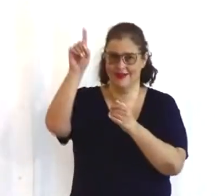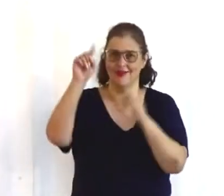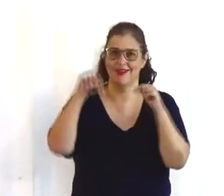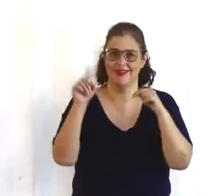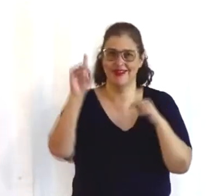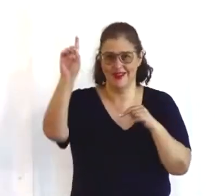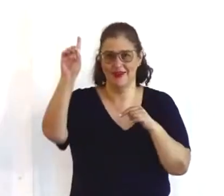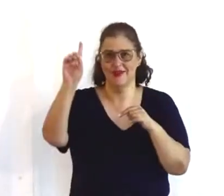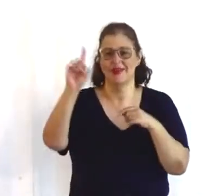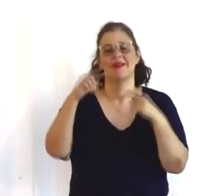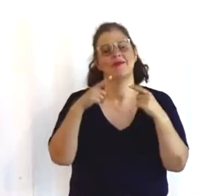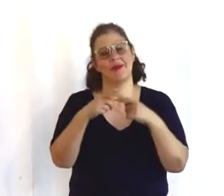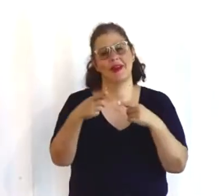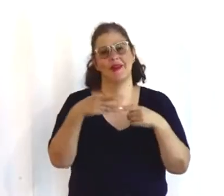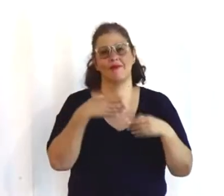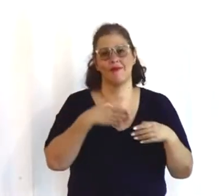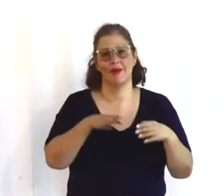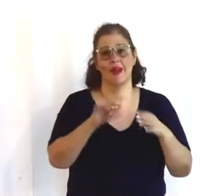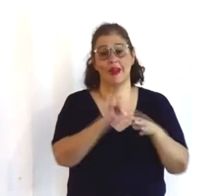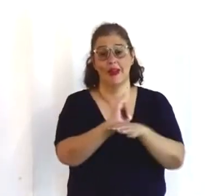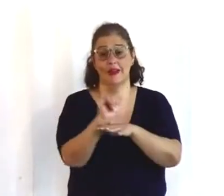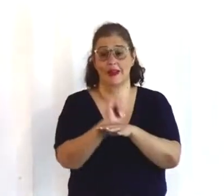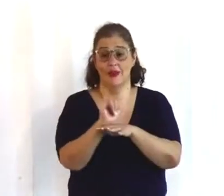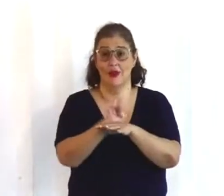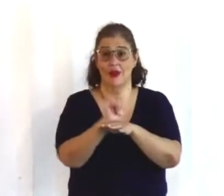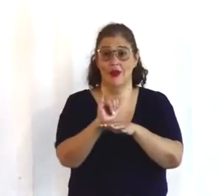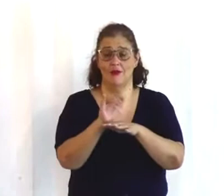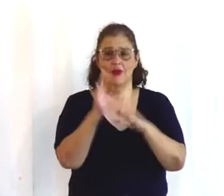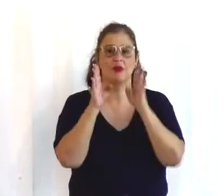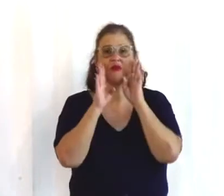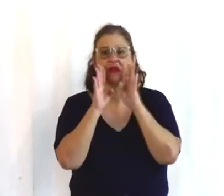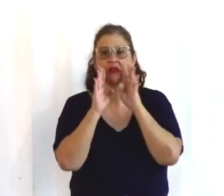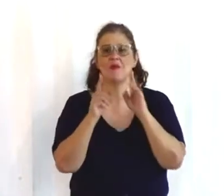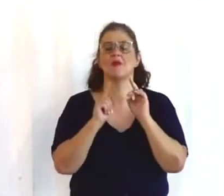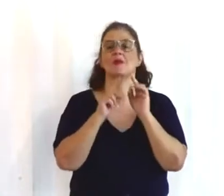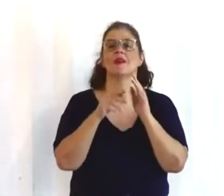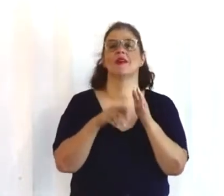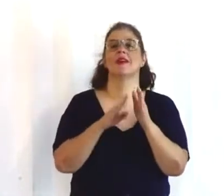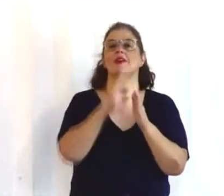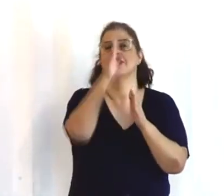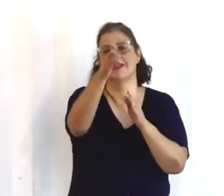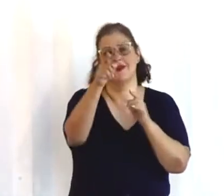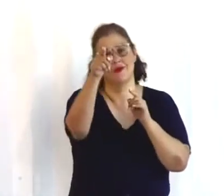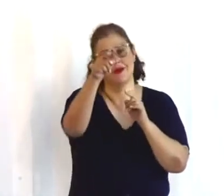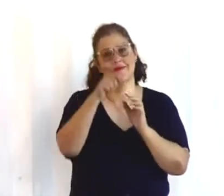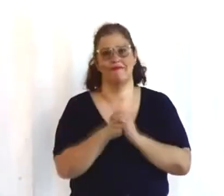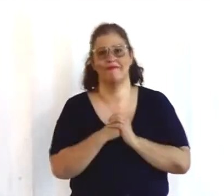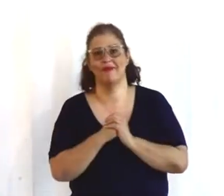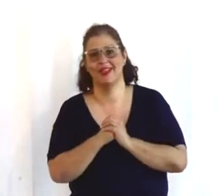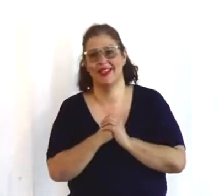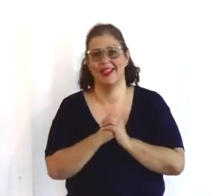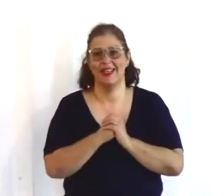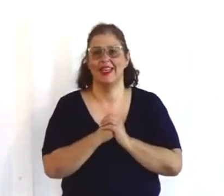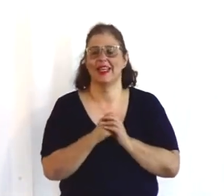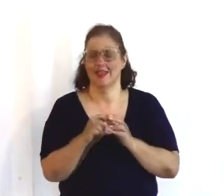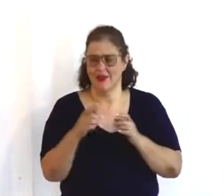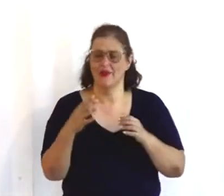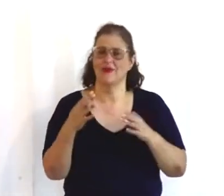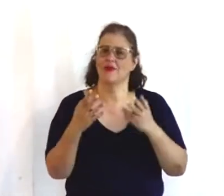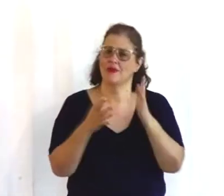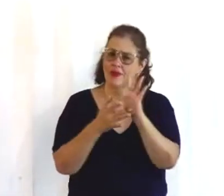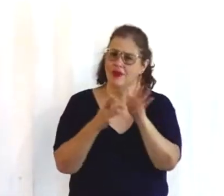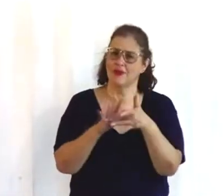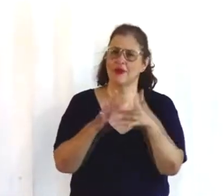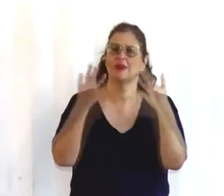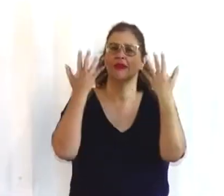chegue até você. Graças ao nosso bom Deus, Ele é o leão da tribo de Judá. E vamos trabalhar